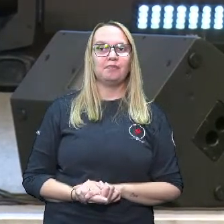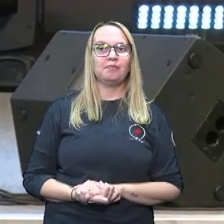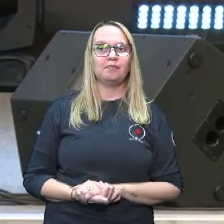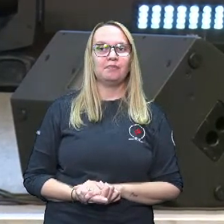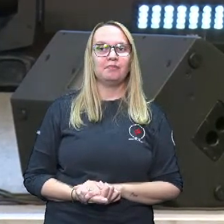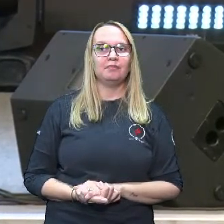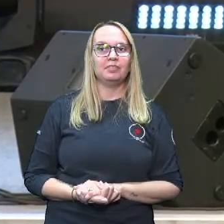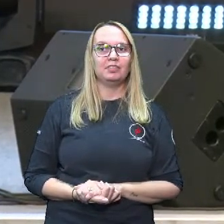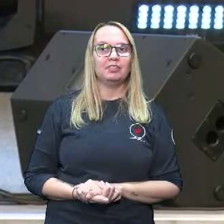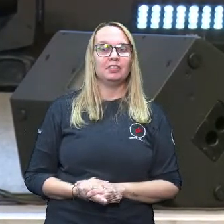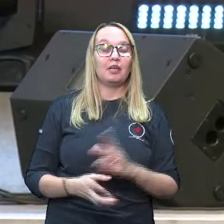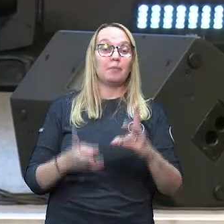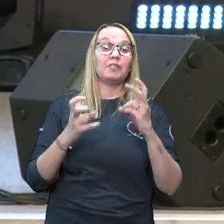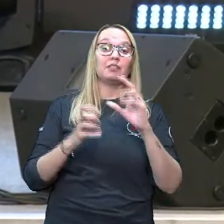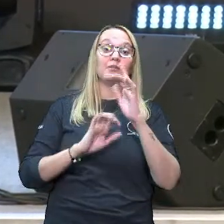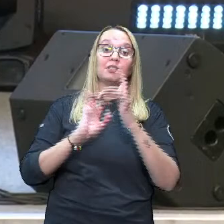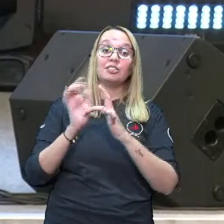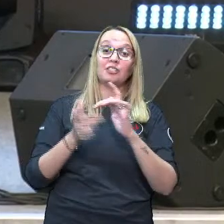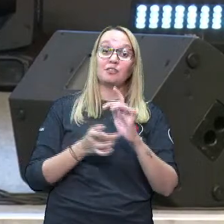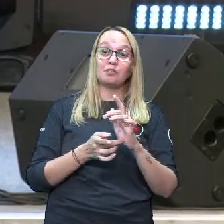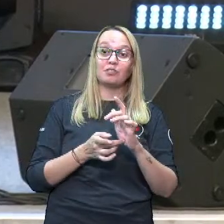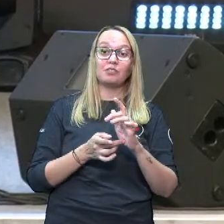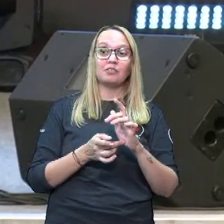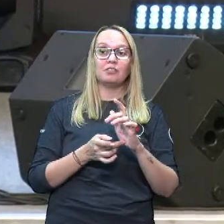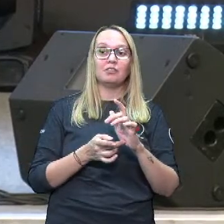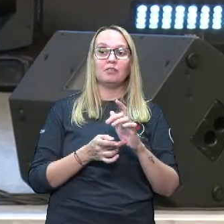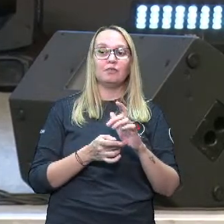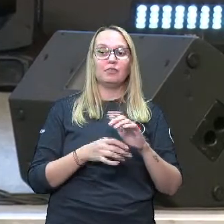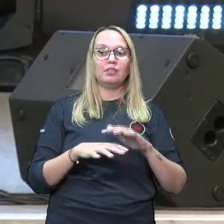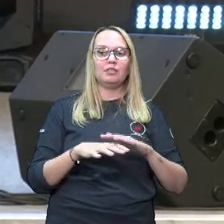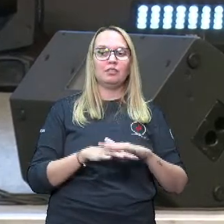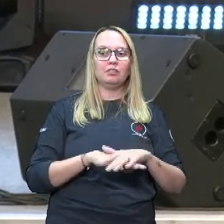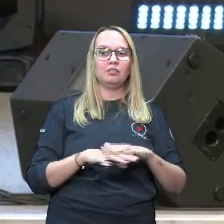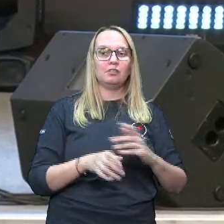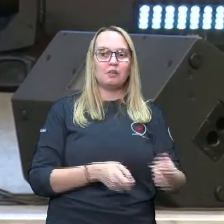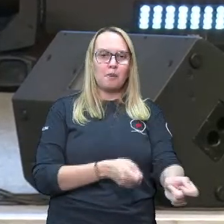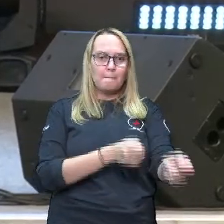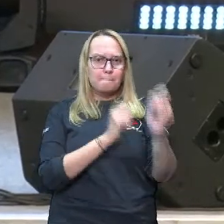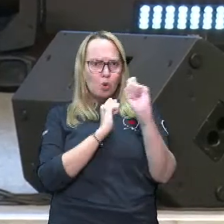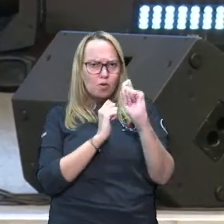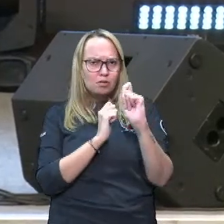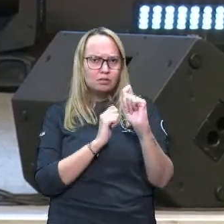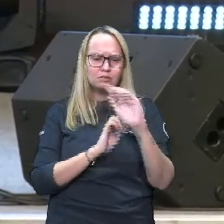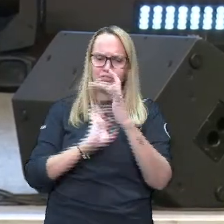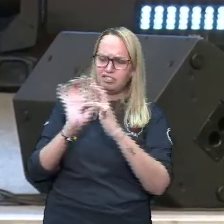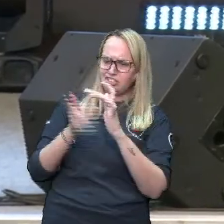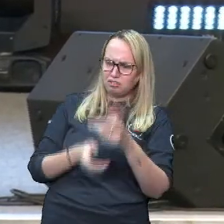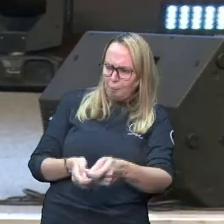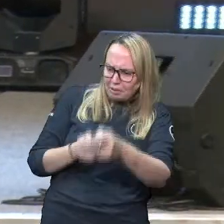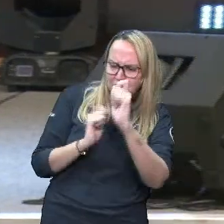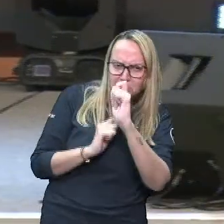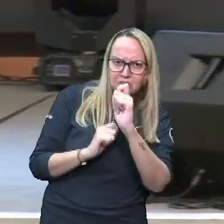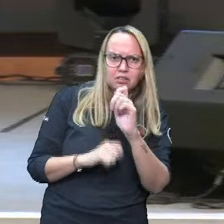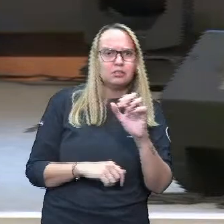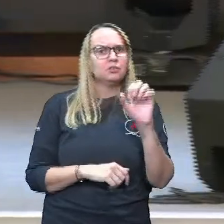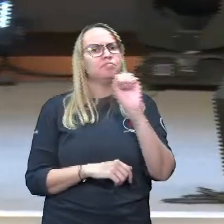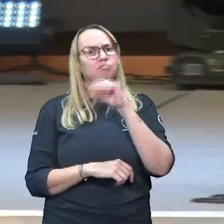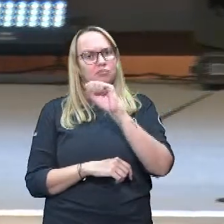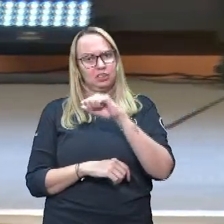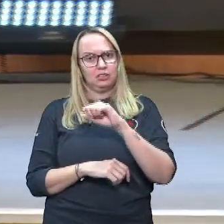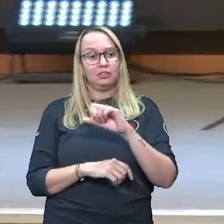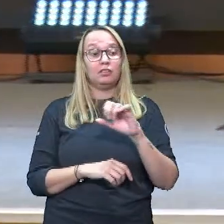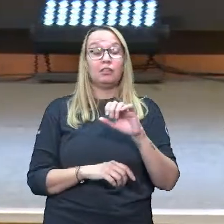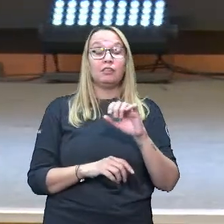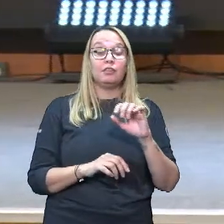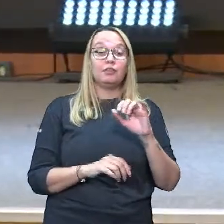Aí veja que agora Jesus é que pesca. Pastor, Jesus pescou? Ah, pescou. Pescou como, pastor? Quando ele disse: não